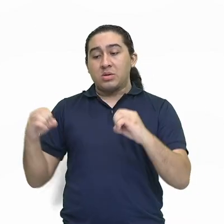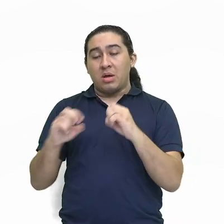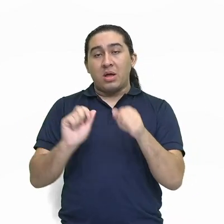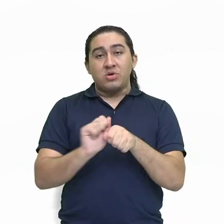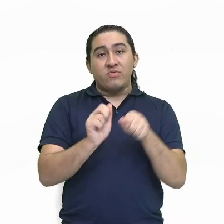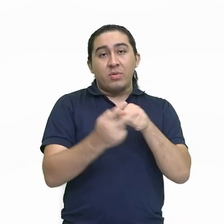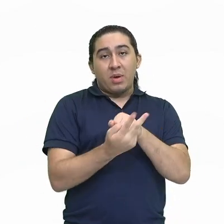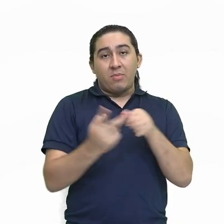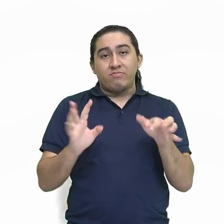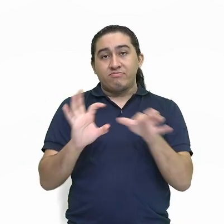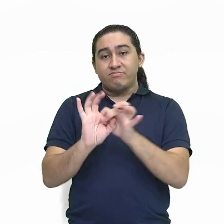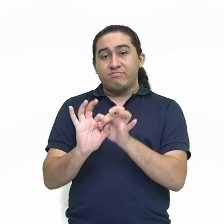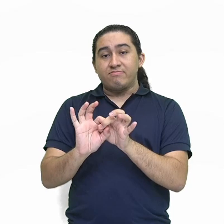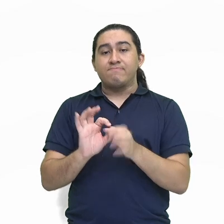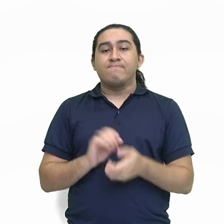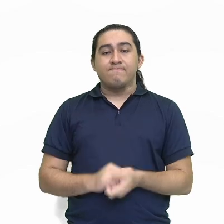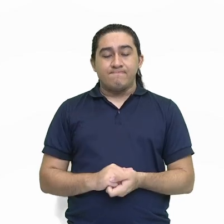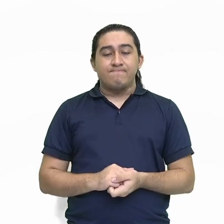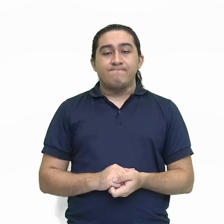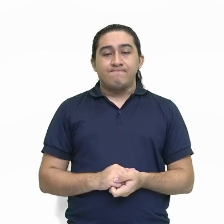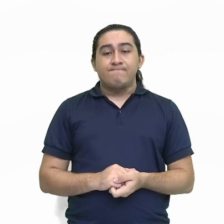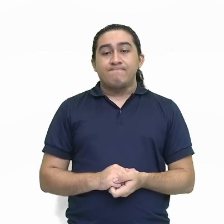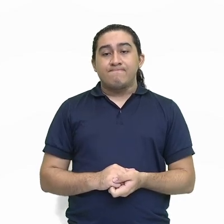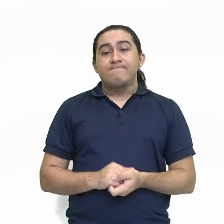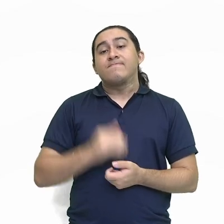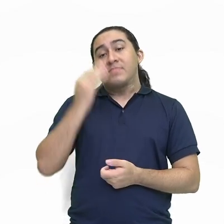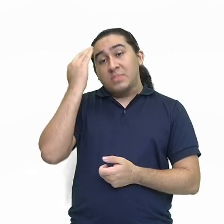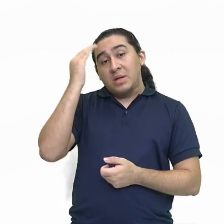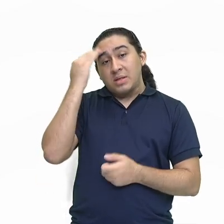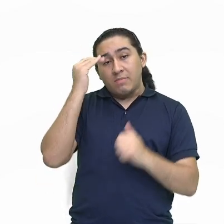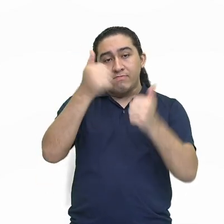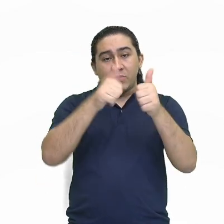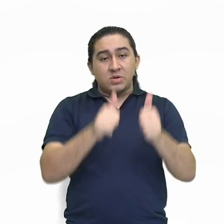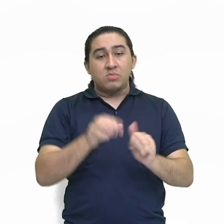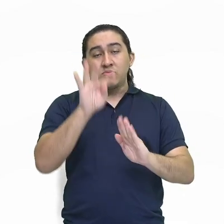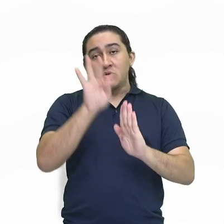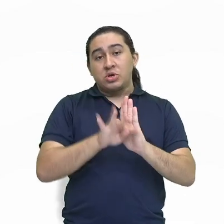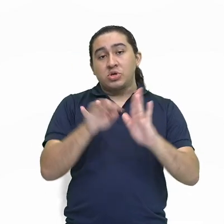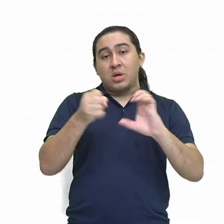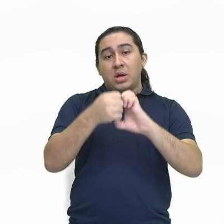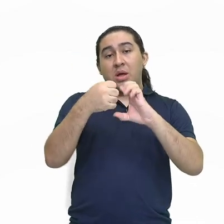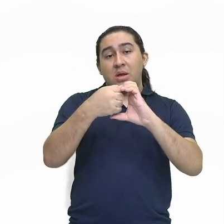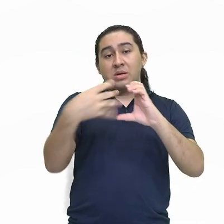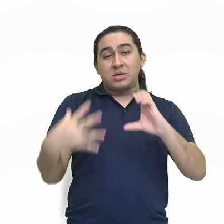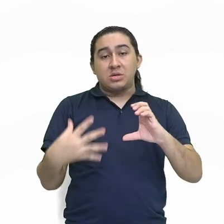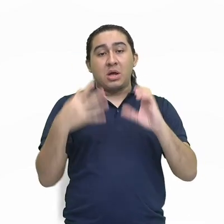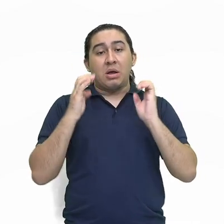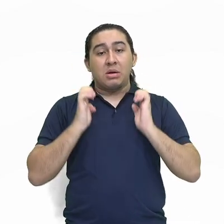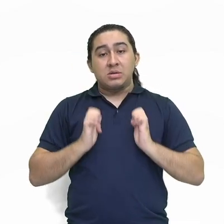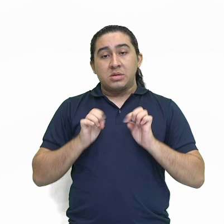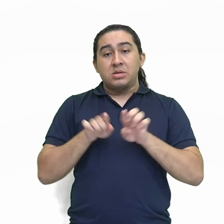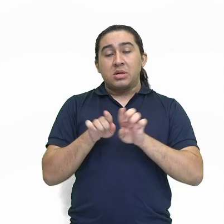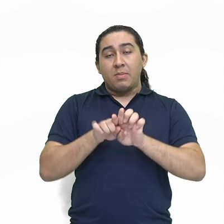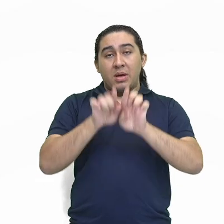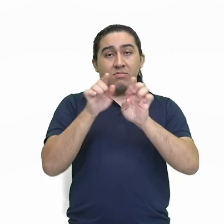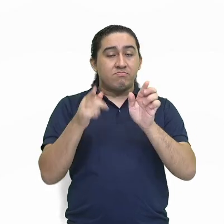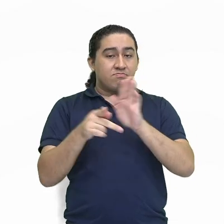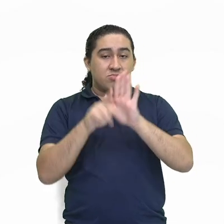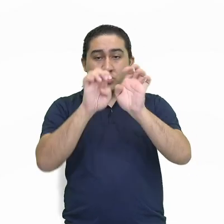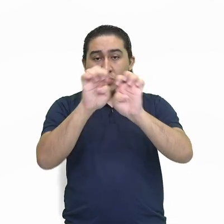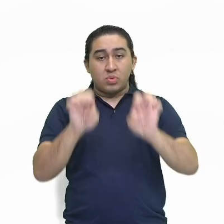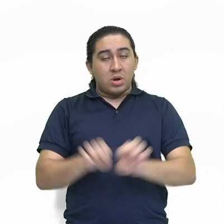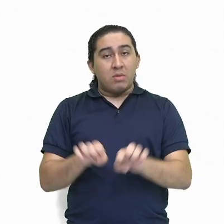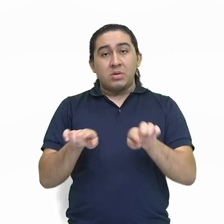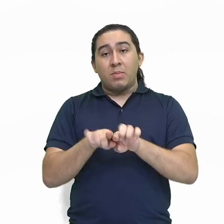orações adverbiais, apreciação, avaliação de aspectos éticos, estéticos